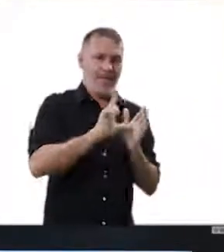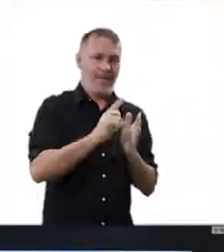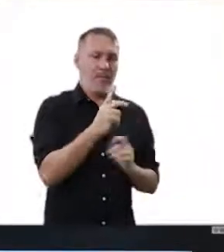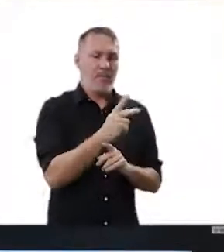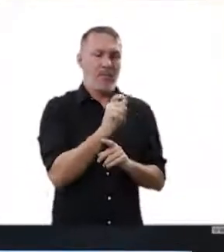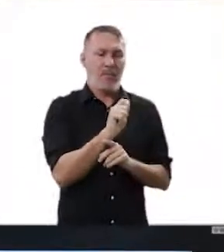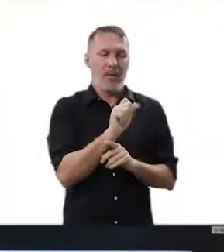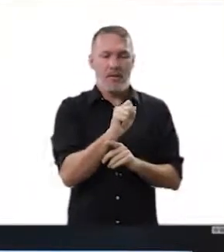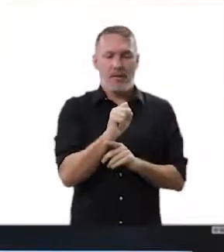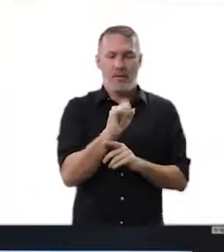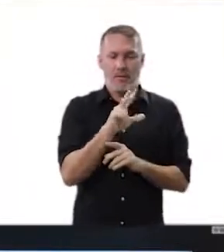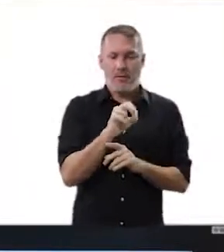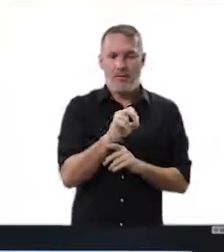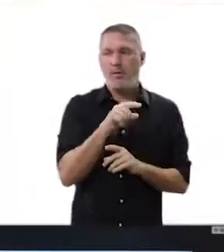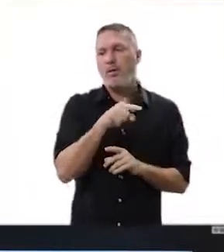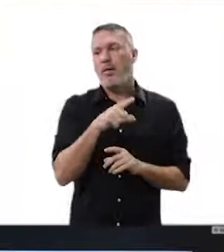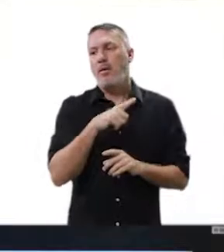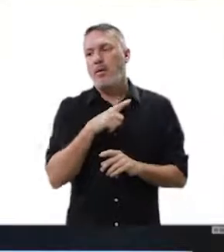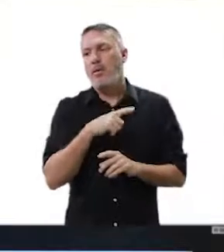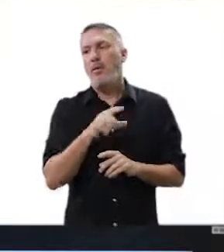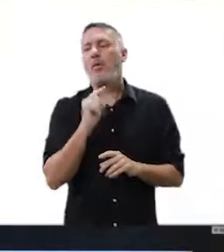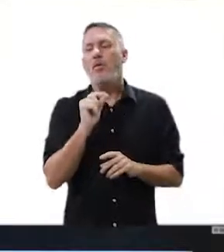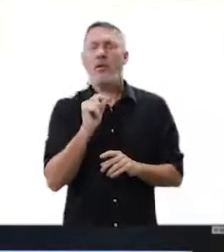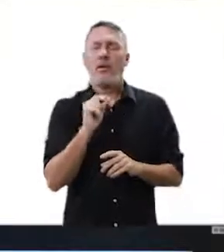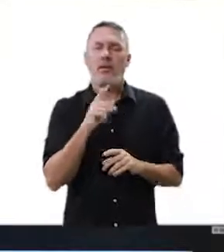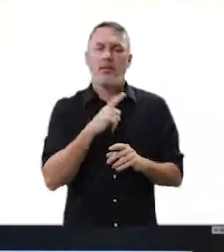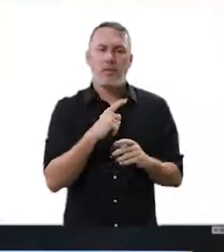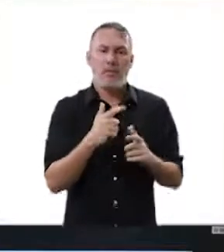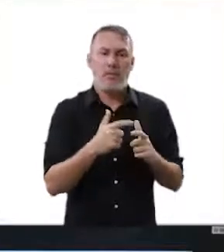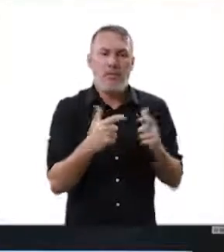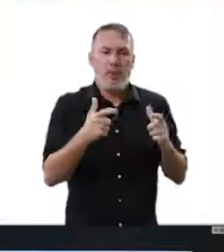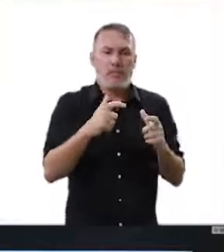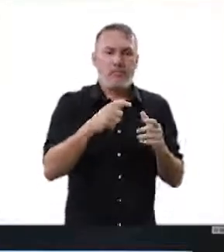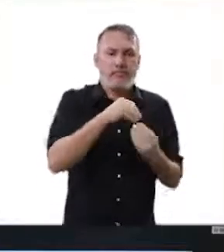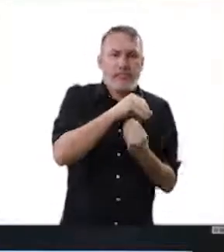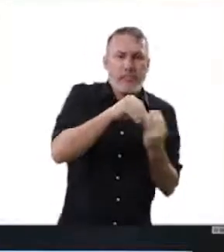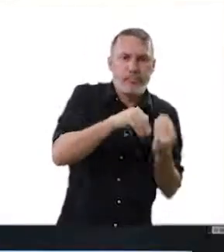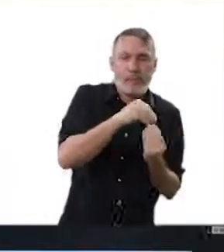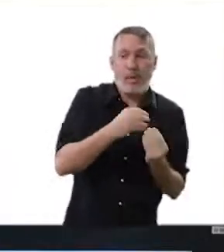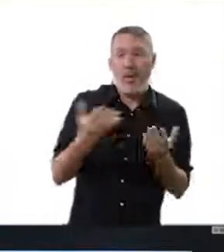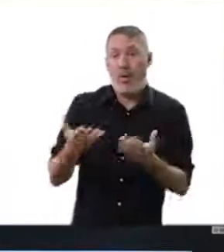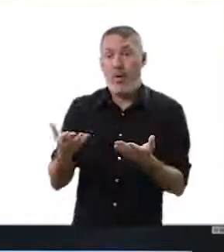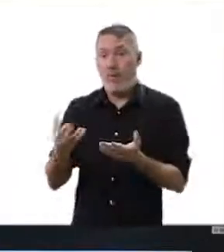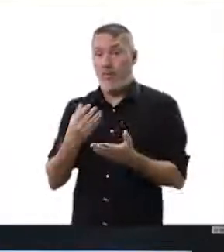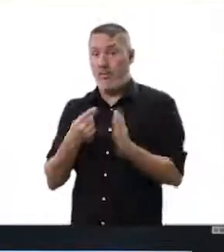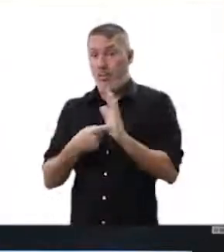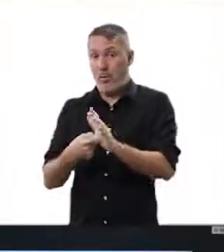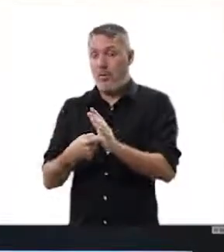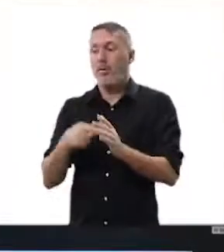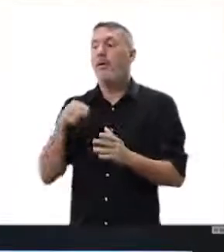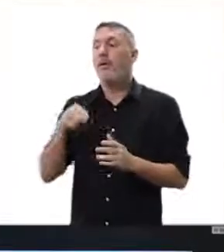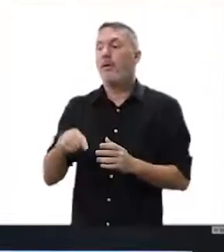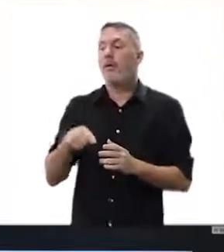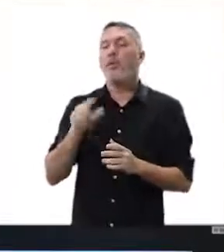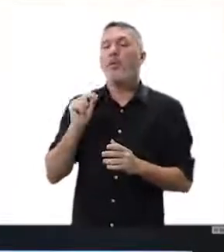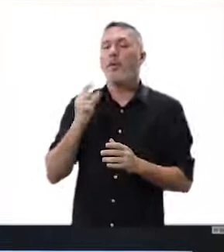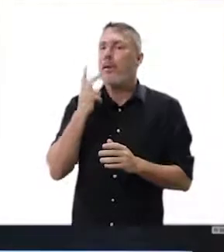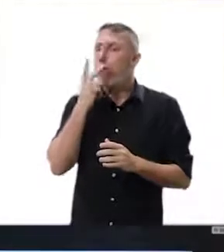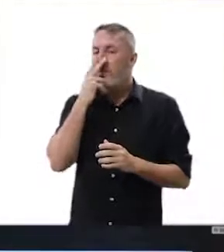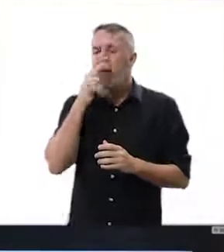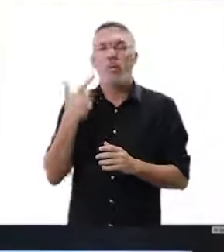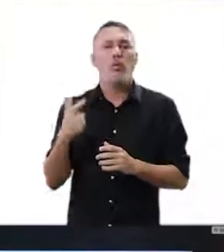vai precisar de energia para isso acontecer. O exemplo mais comum que a gente tem é a bomba de sódio e potássio,